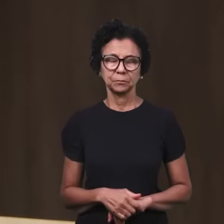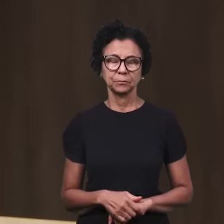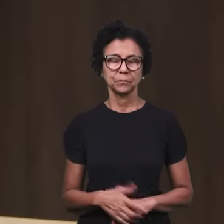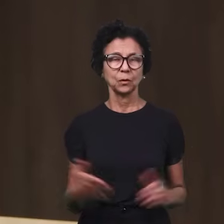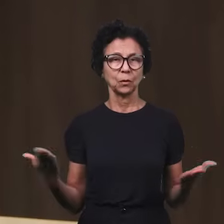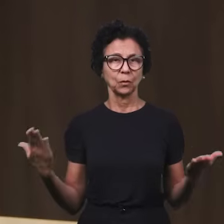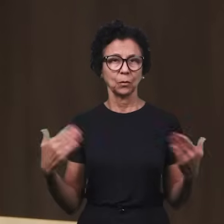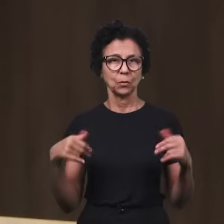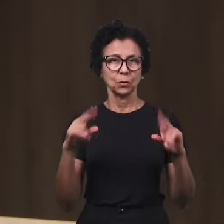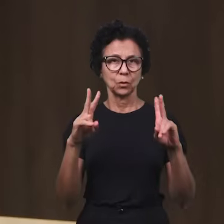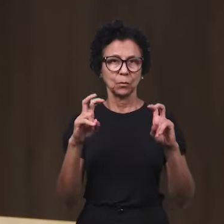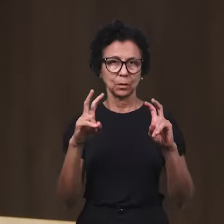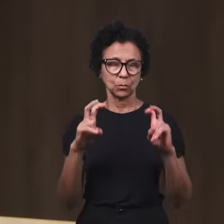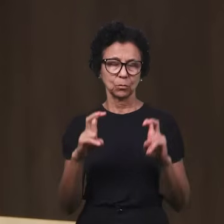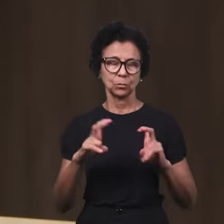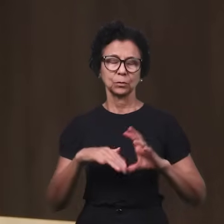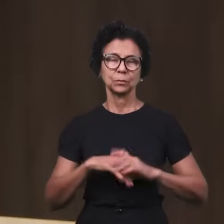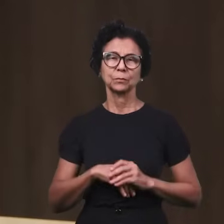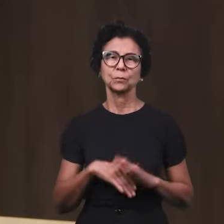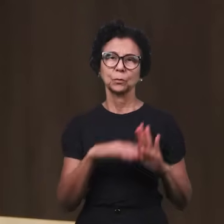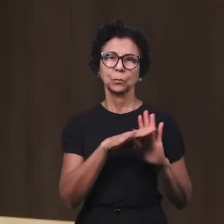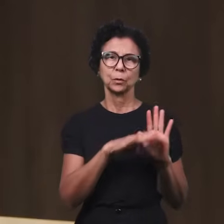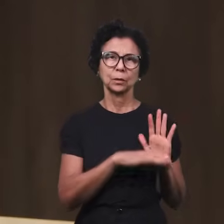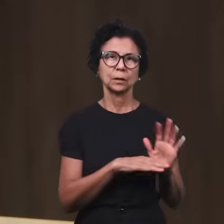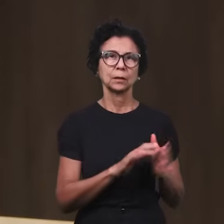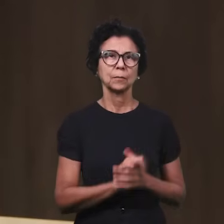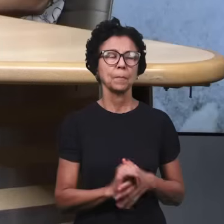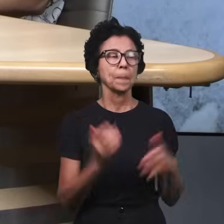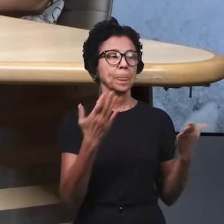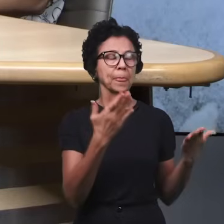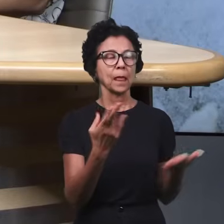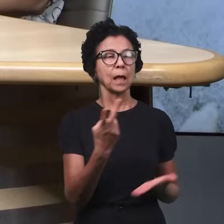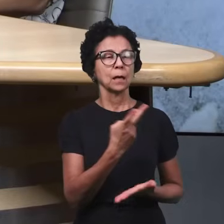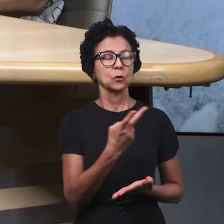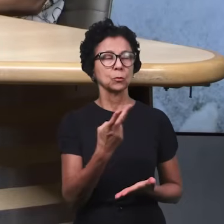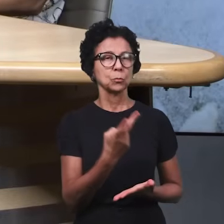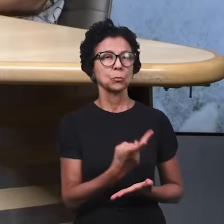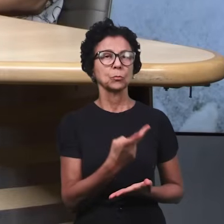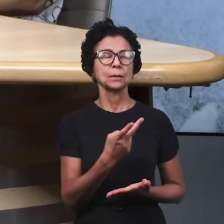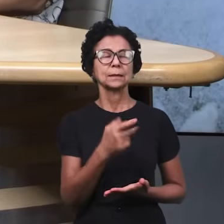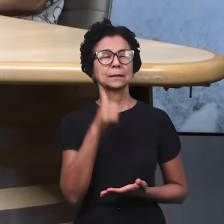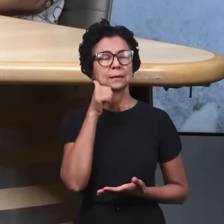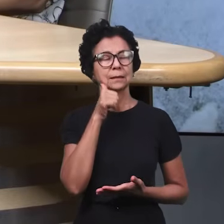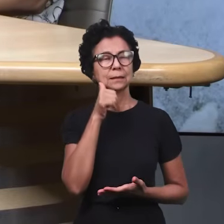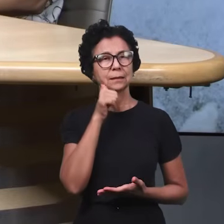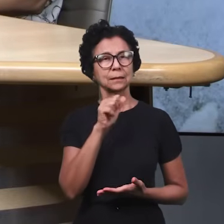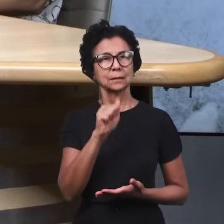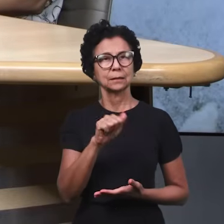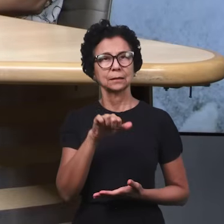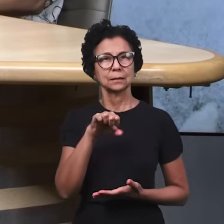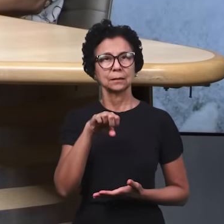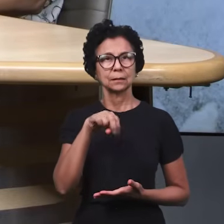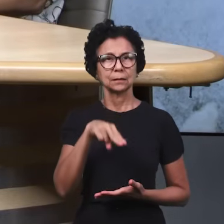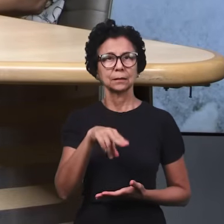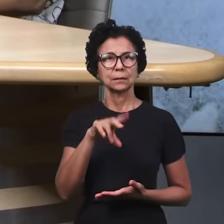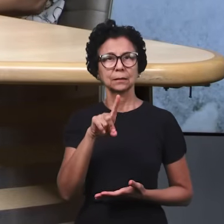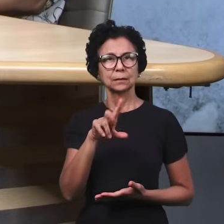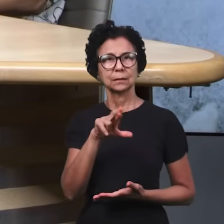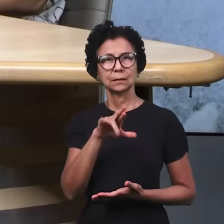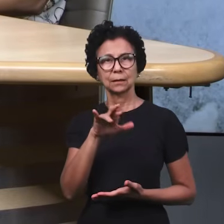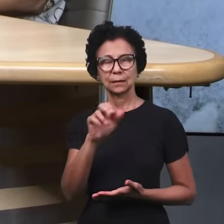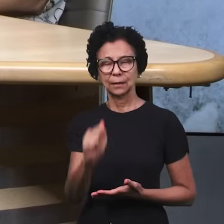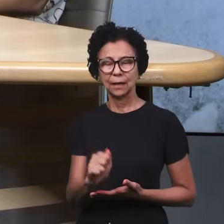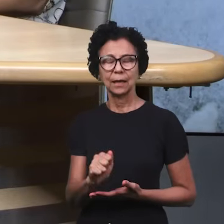de hoje. E para isso, eu chamo as minhas queridas Andréia e Eveline. A paz do Senhor, Andréia. Paz do